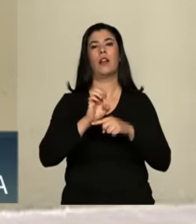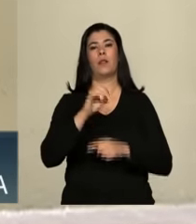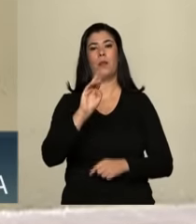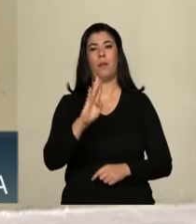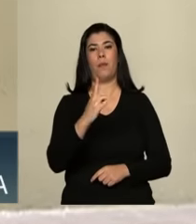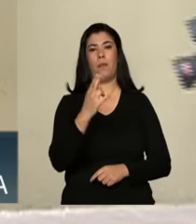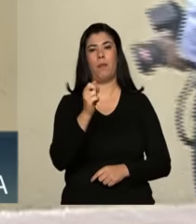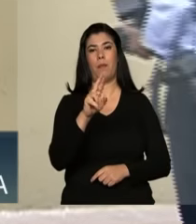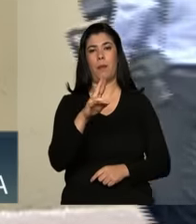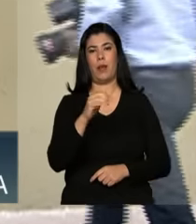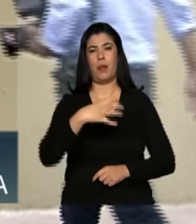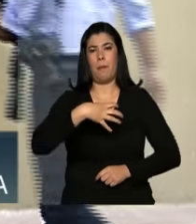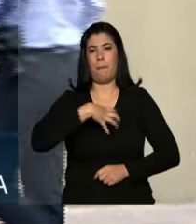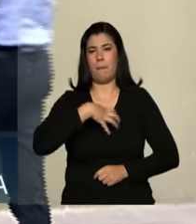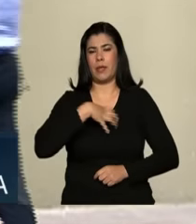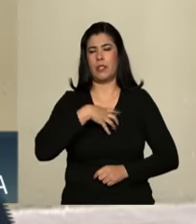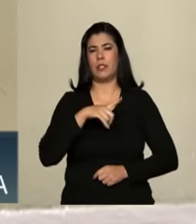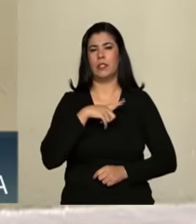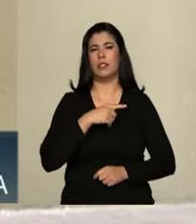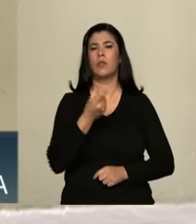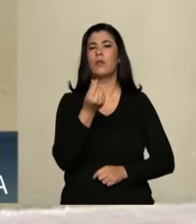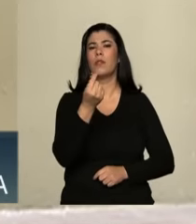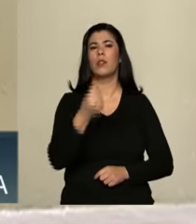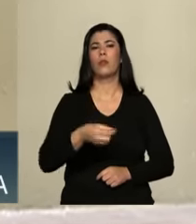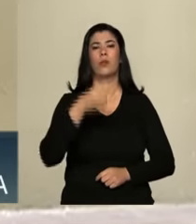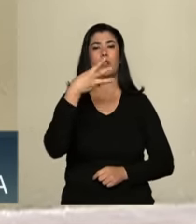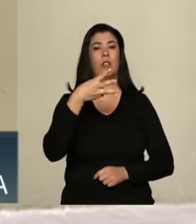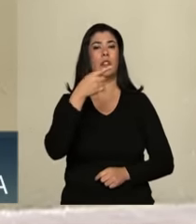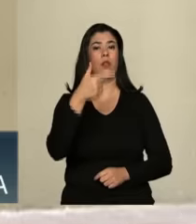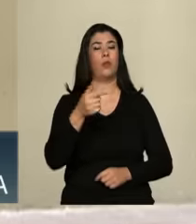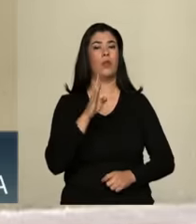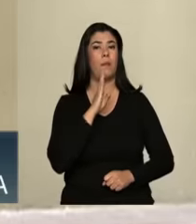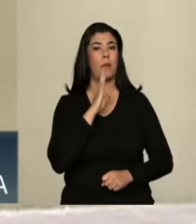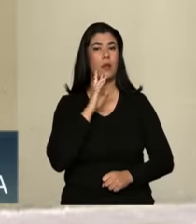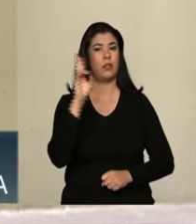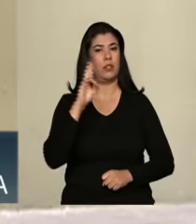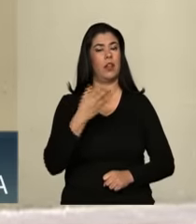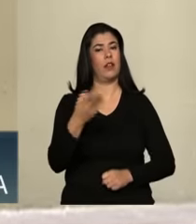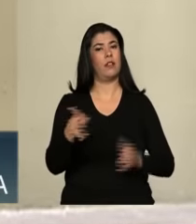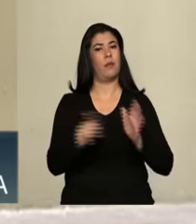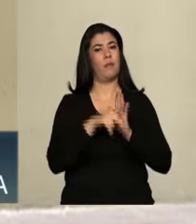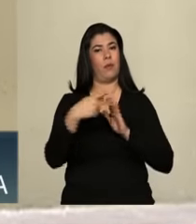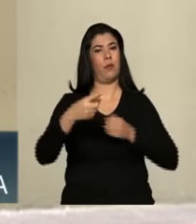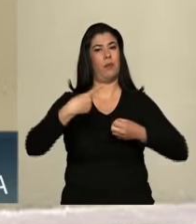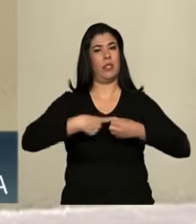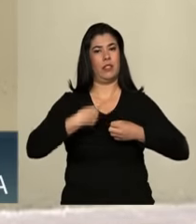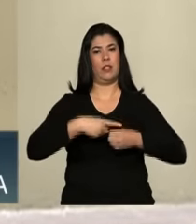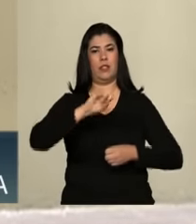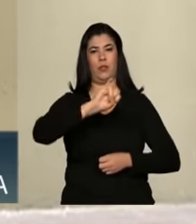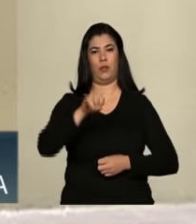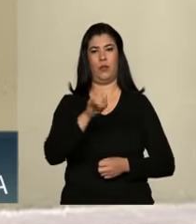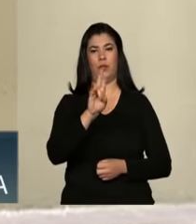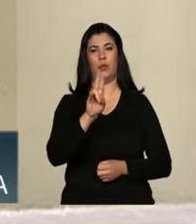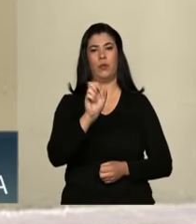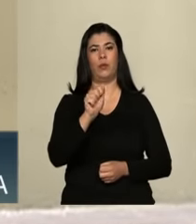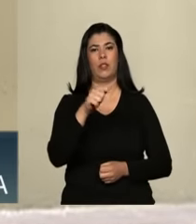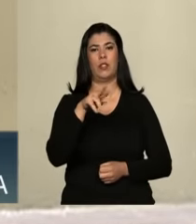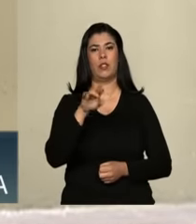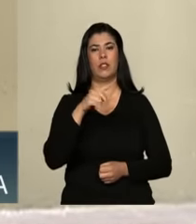No estado da Bahia, o valor é de quase 32 bilhões de reais. E em Juazeiro, os investimentos são de